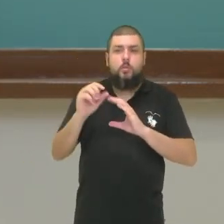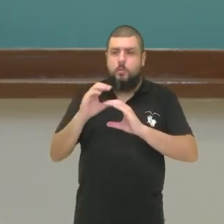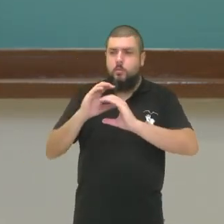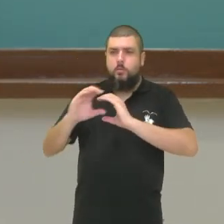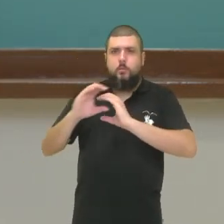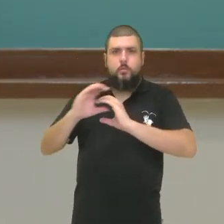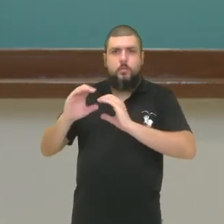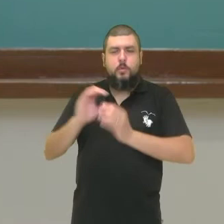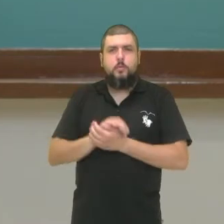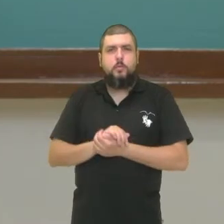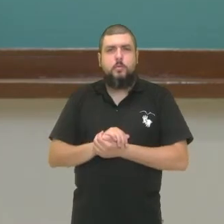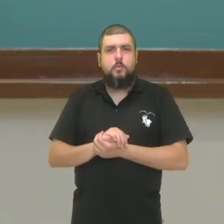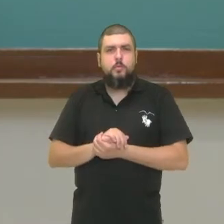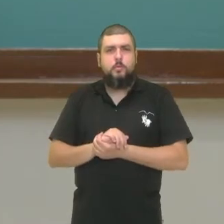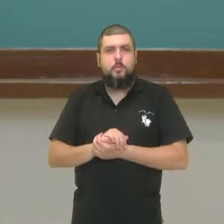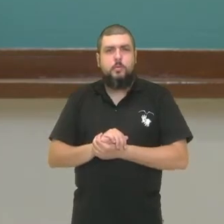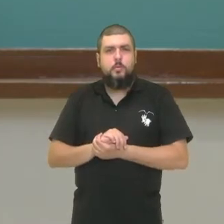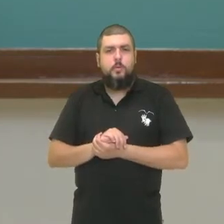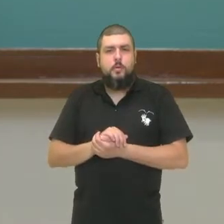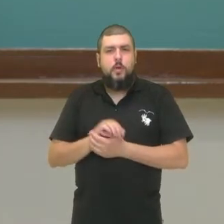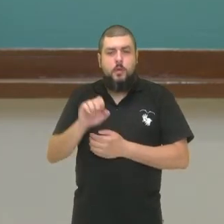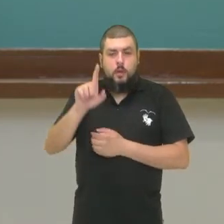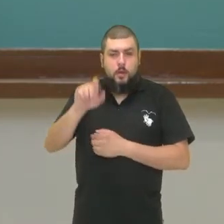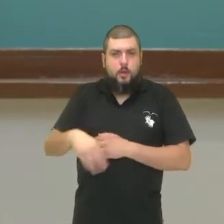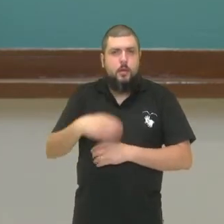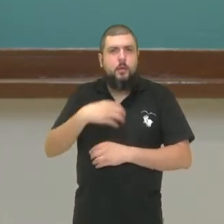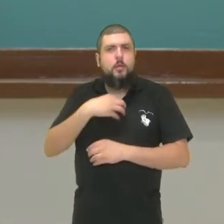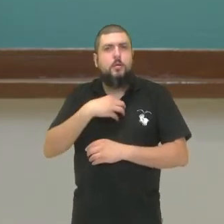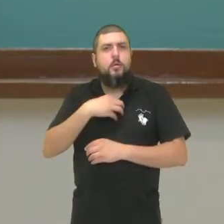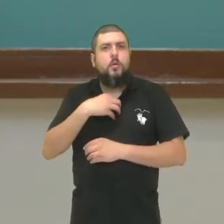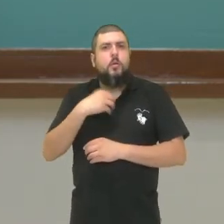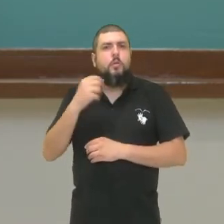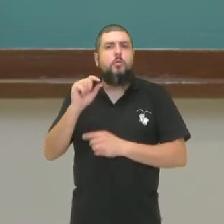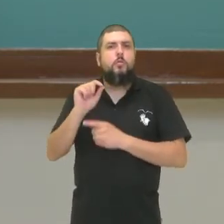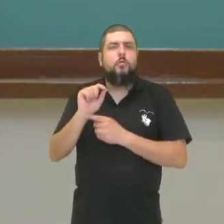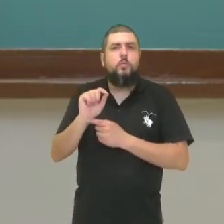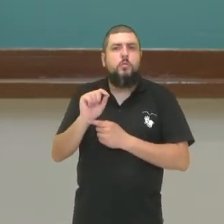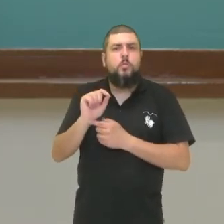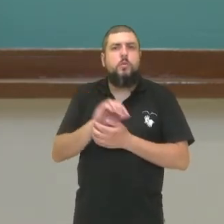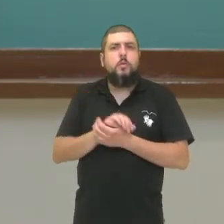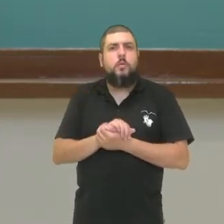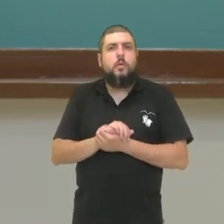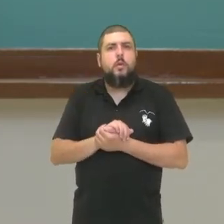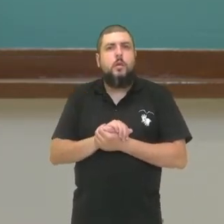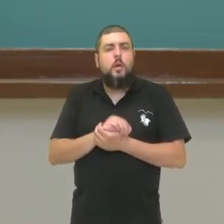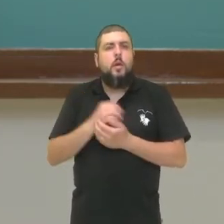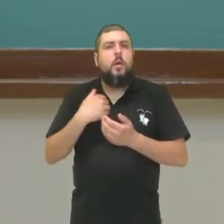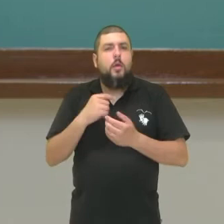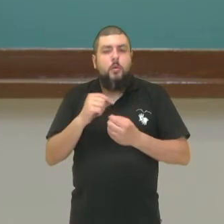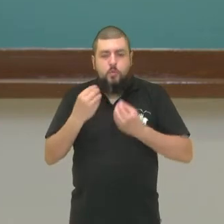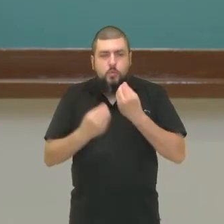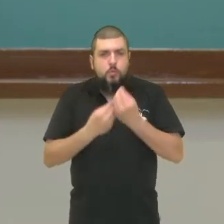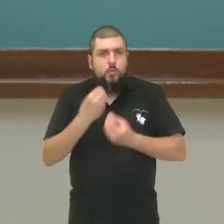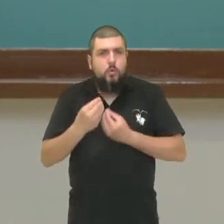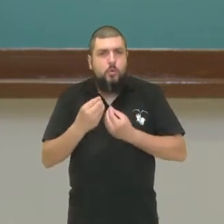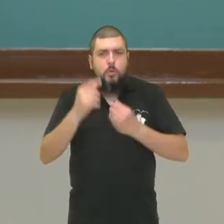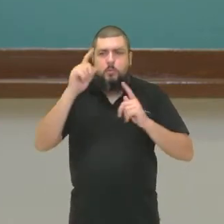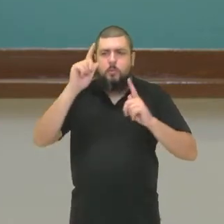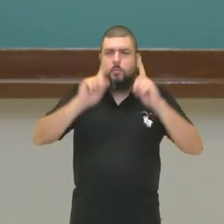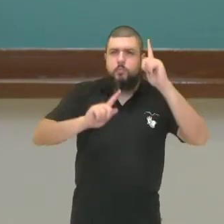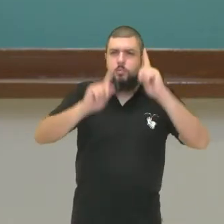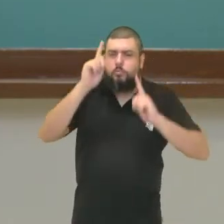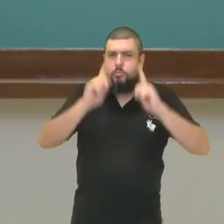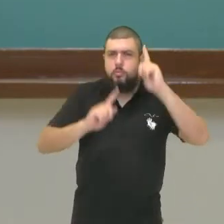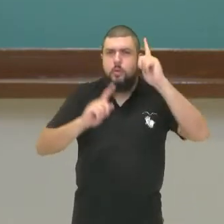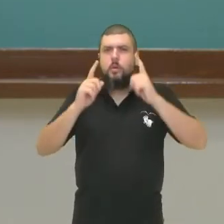Algo intencional, tendo como característica comum a construção dos gestos, por meio de